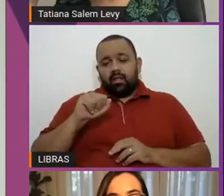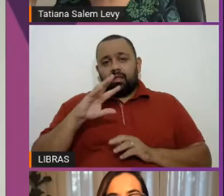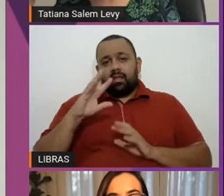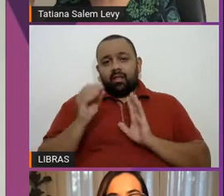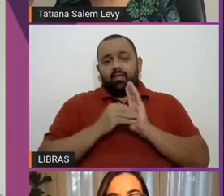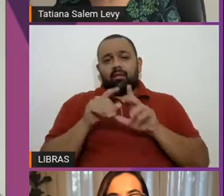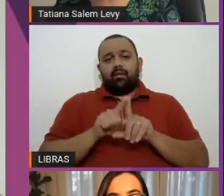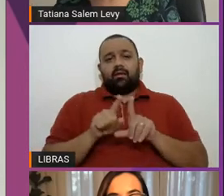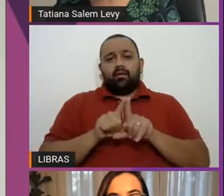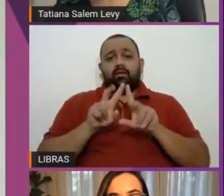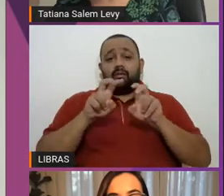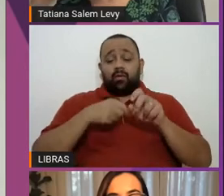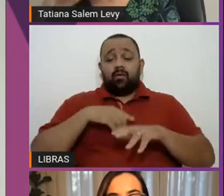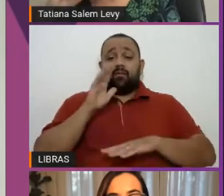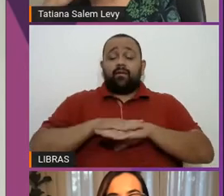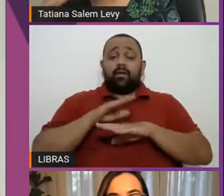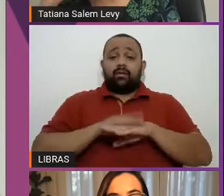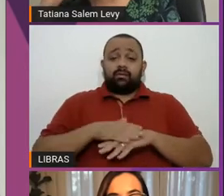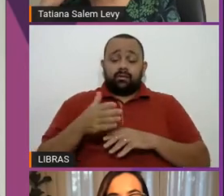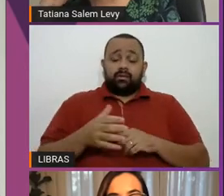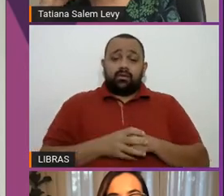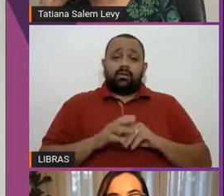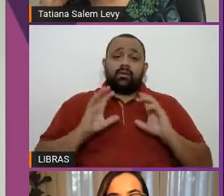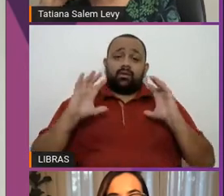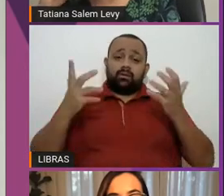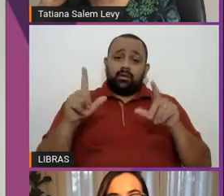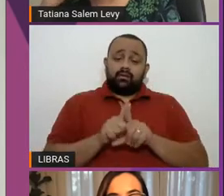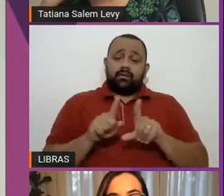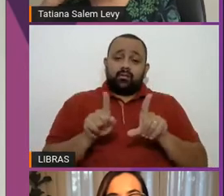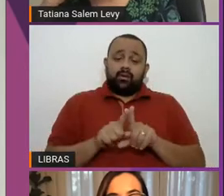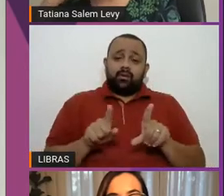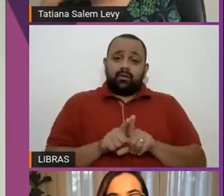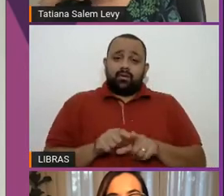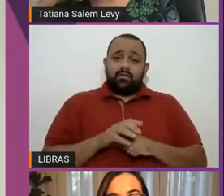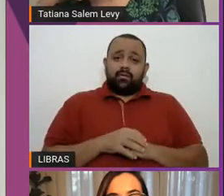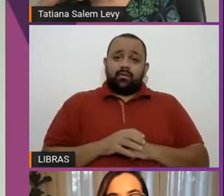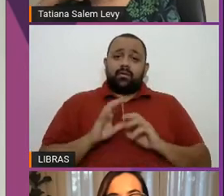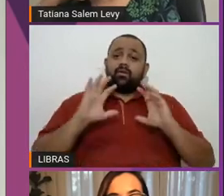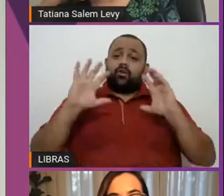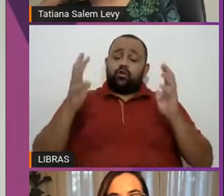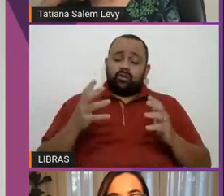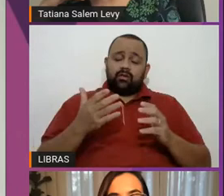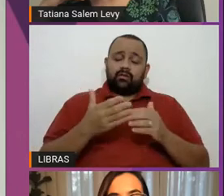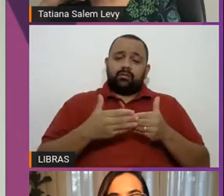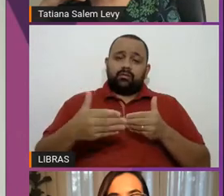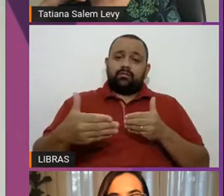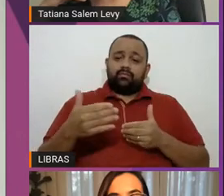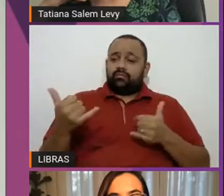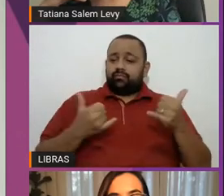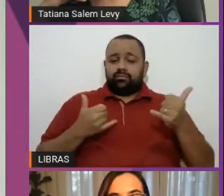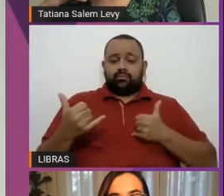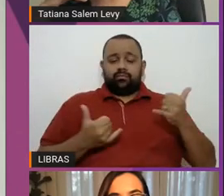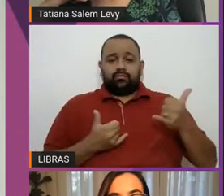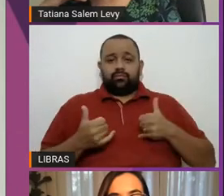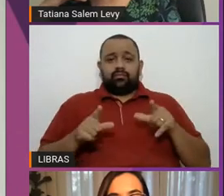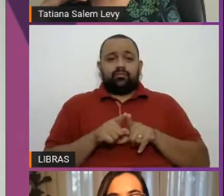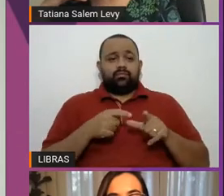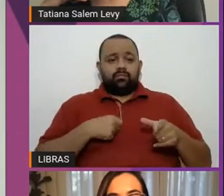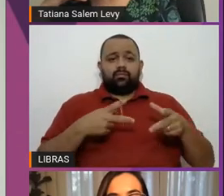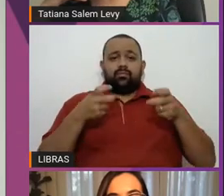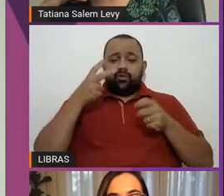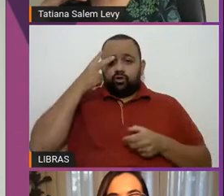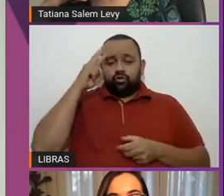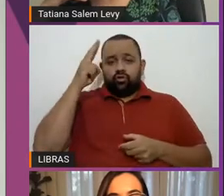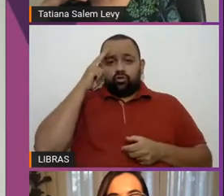lá o que falar vou fazer mas acontece e aconteceu no sistema Na verdade nem contrário eu percebi que era uma história